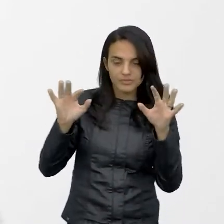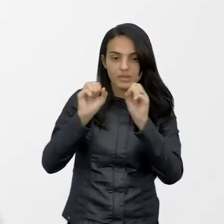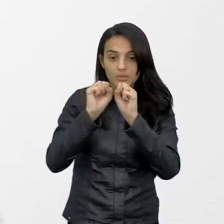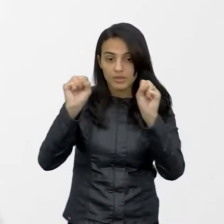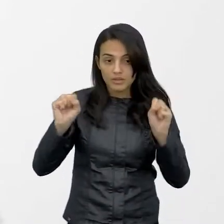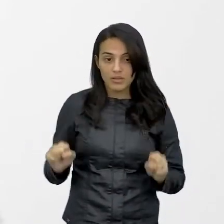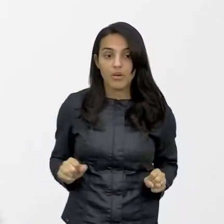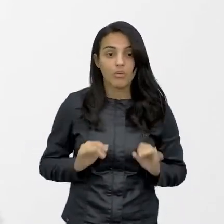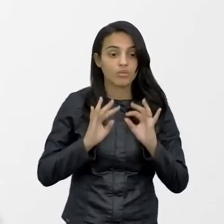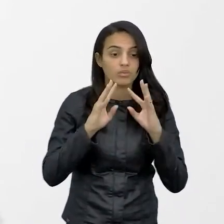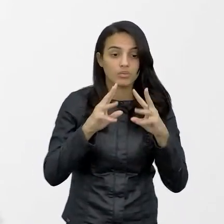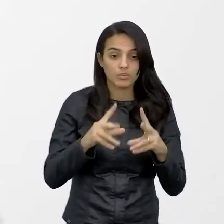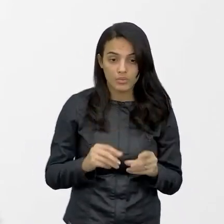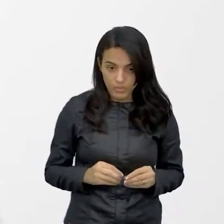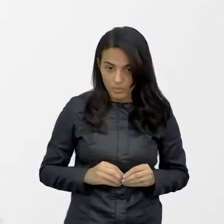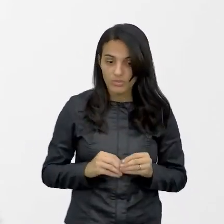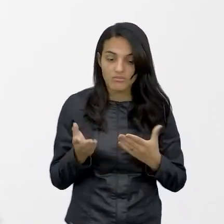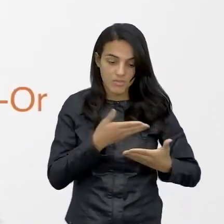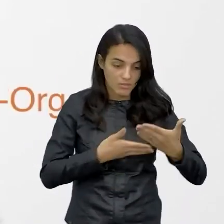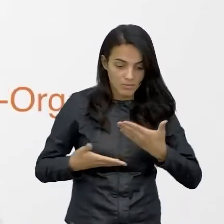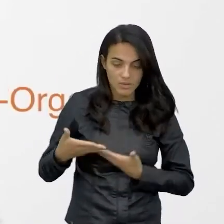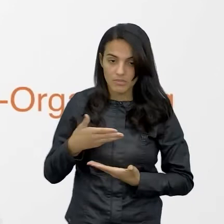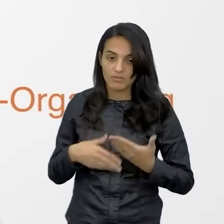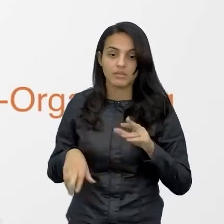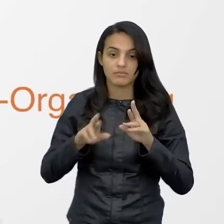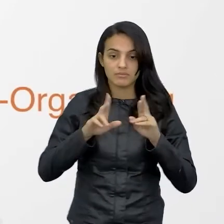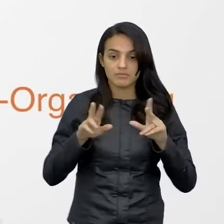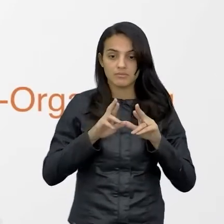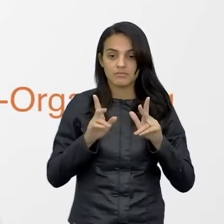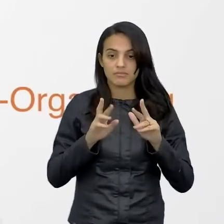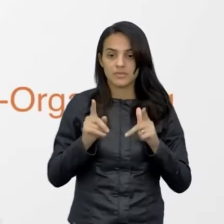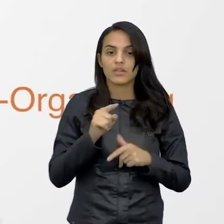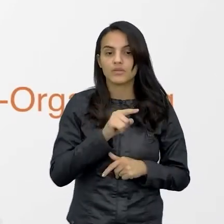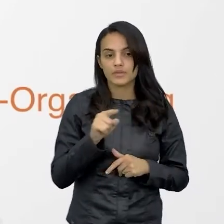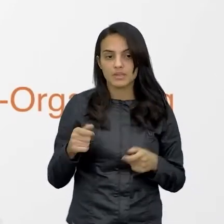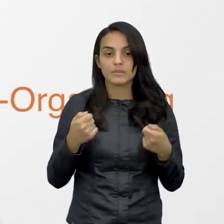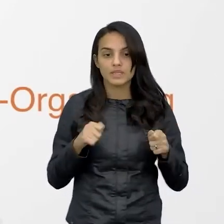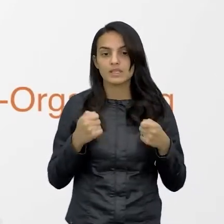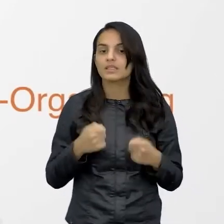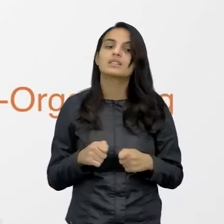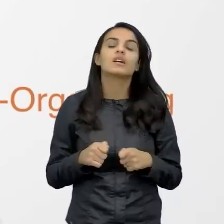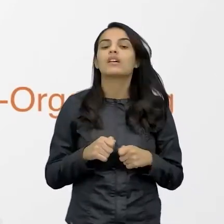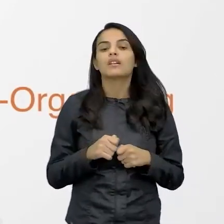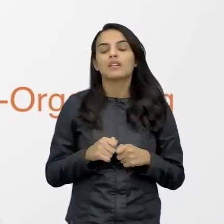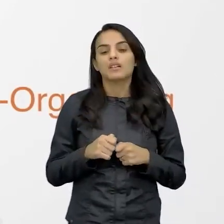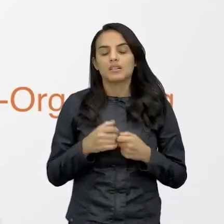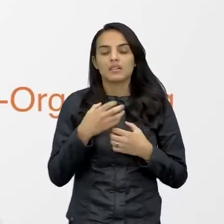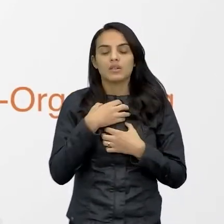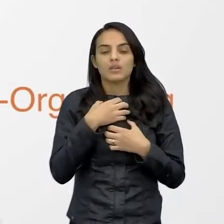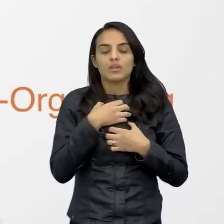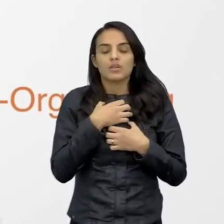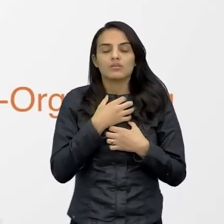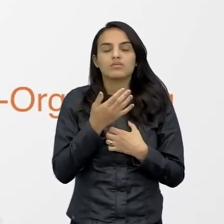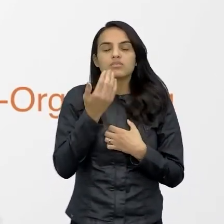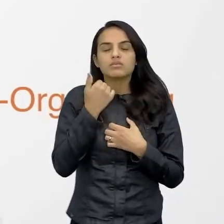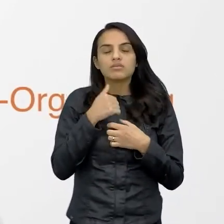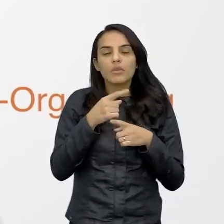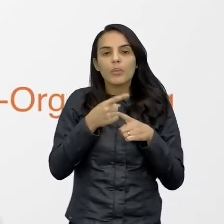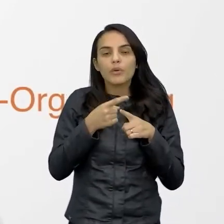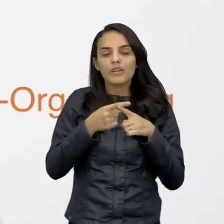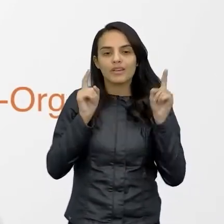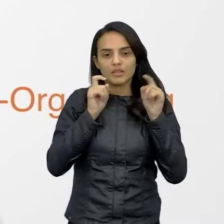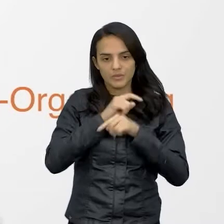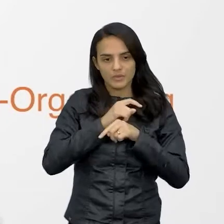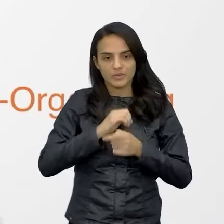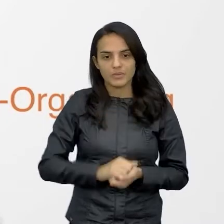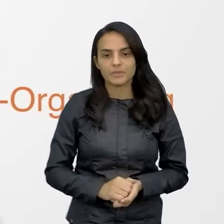sistemas com todas essas partes interagindo em níveis diferentes, então você deveria ter um bom senso para o porquê eles são chamados de